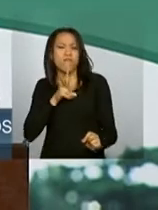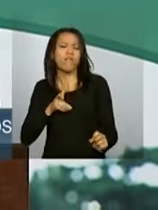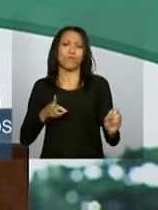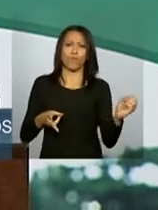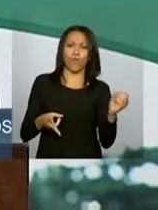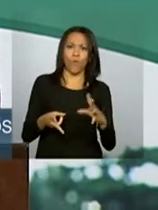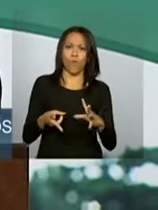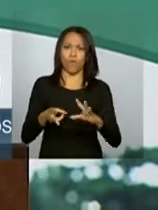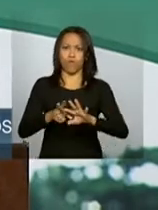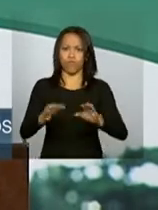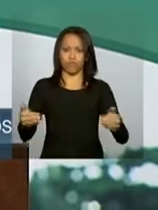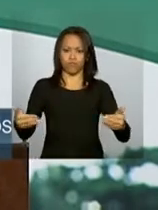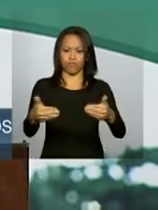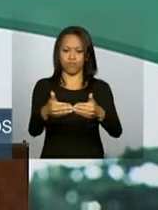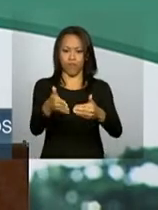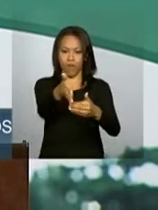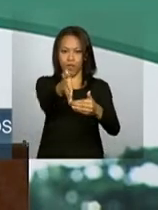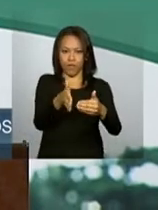novo.